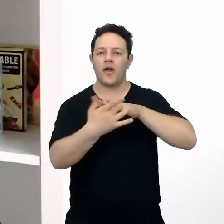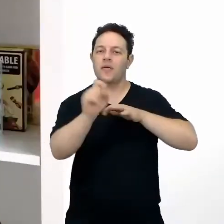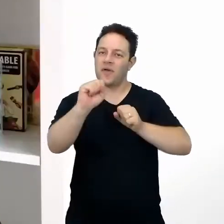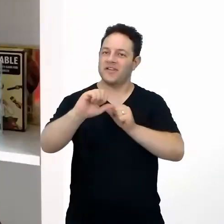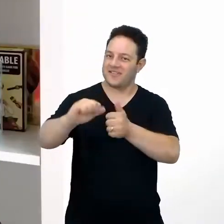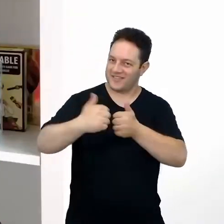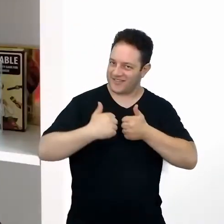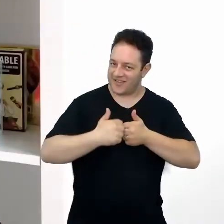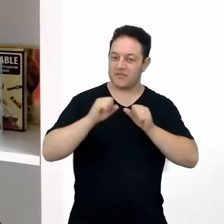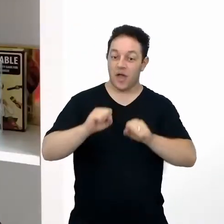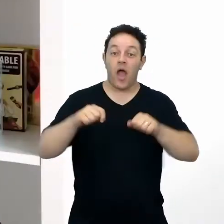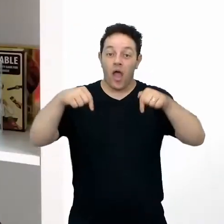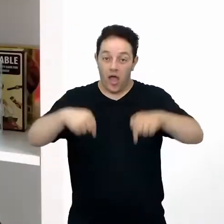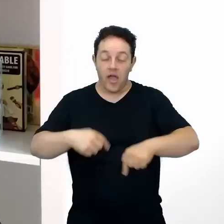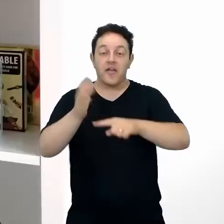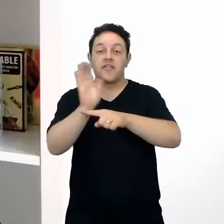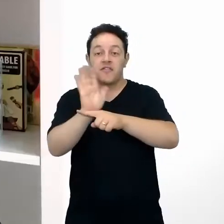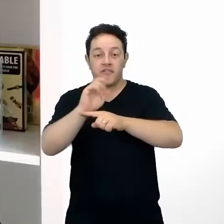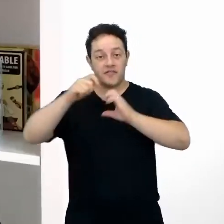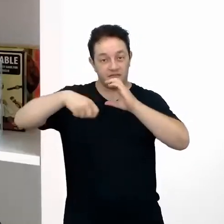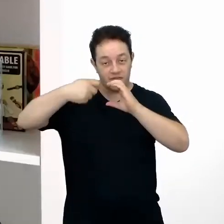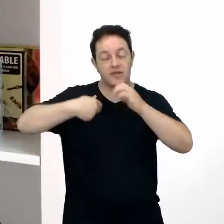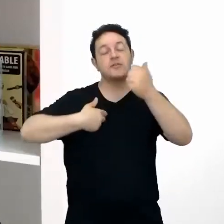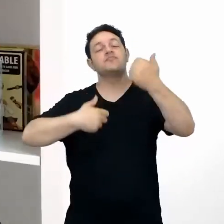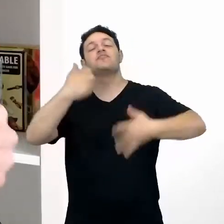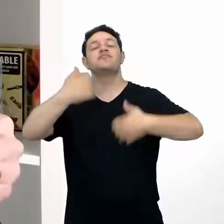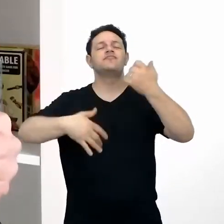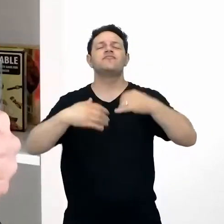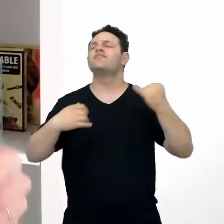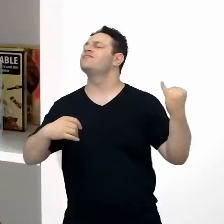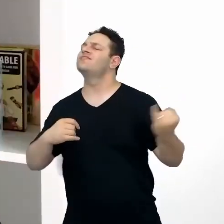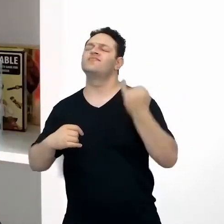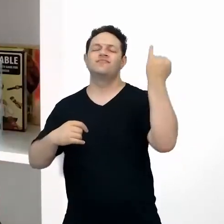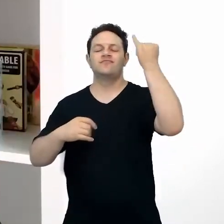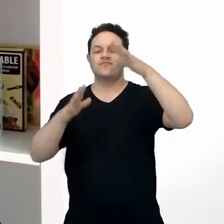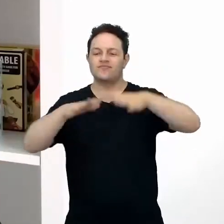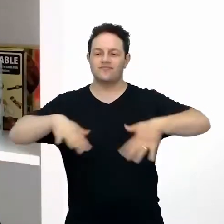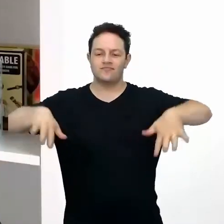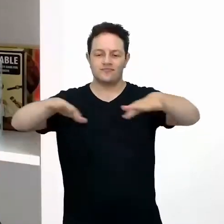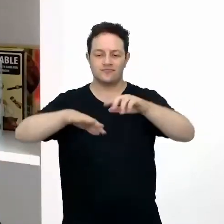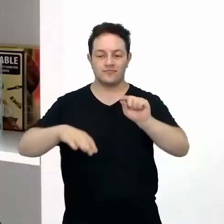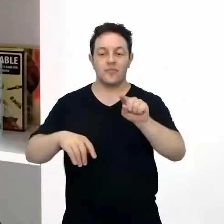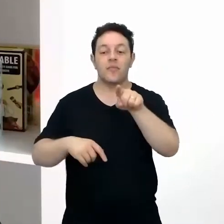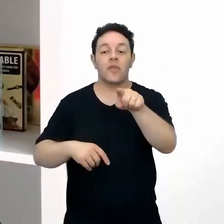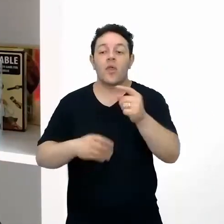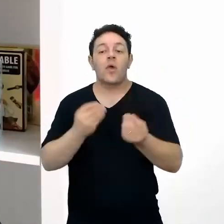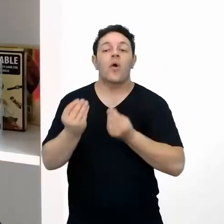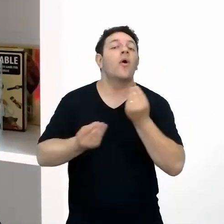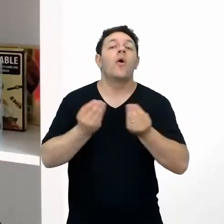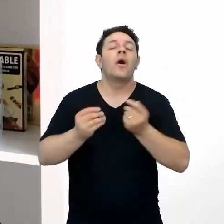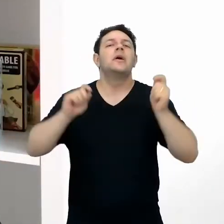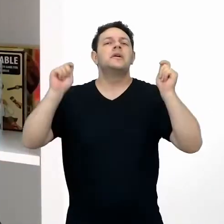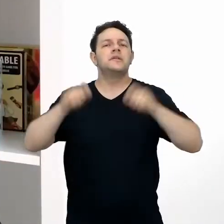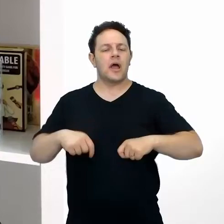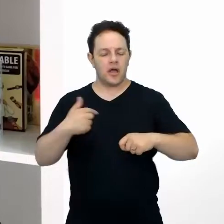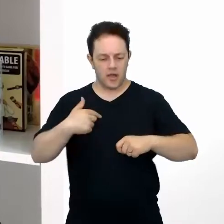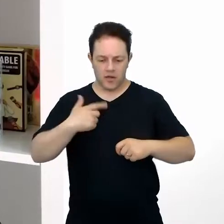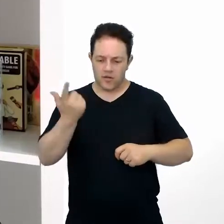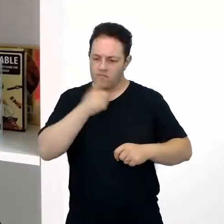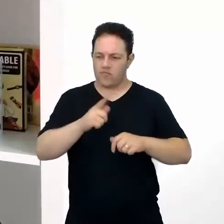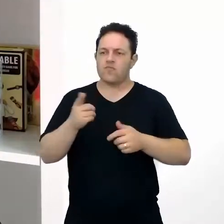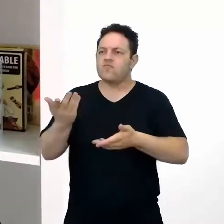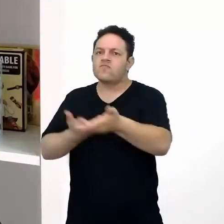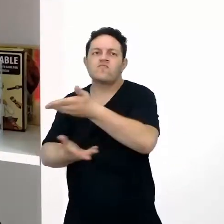E nesse vídeo eu vou falar sobre algo que é super importante para qualquer trabalhador, gente. Como você pode potencializar o seu